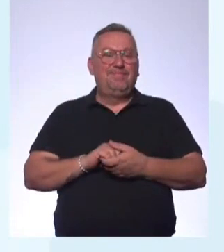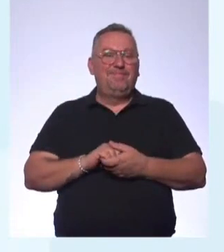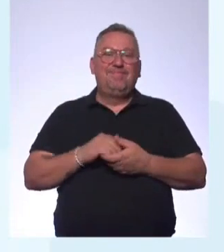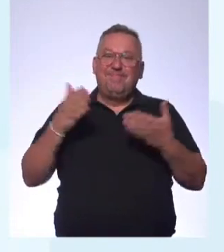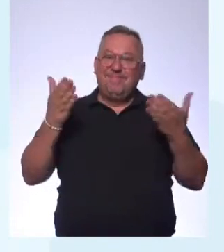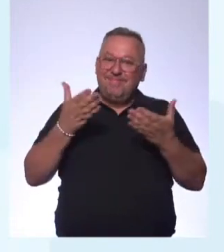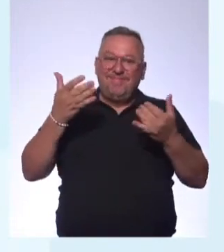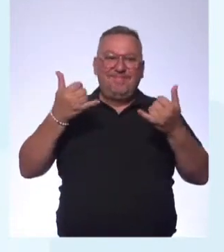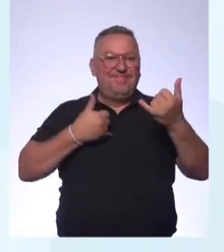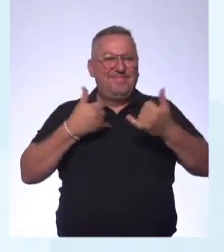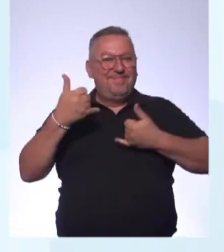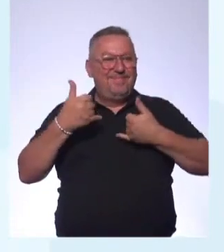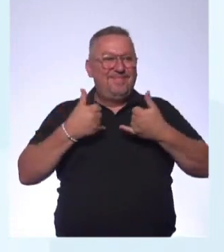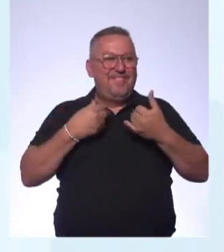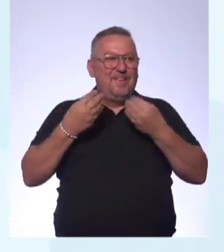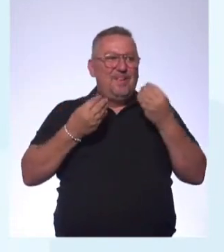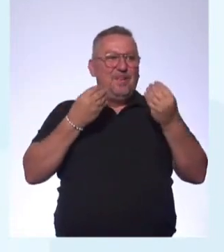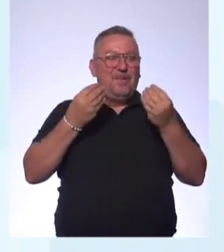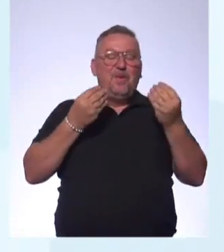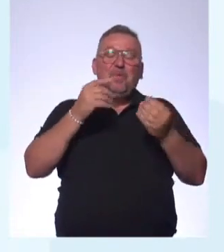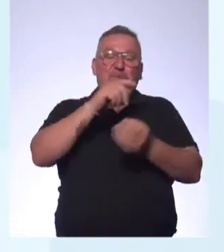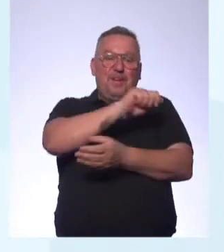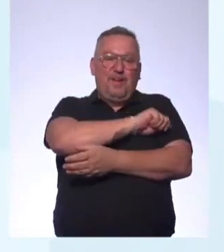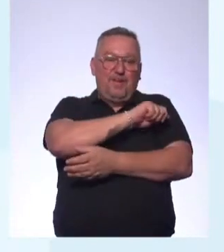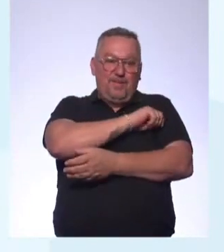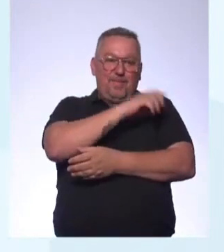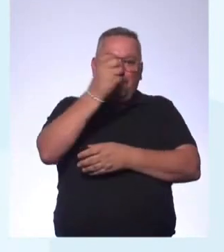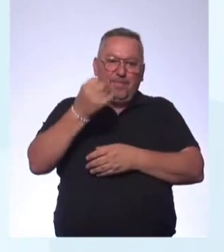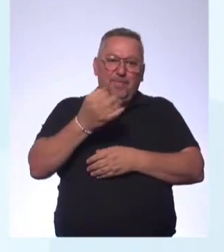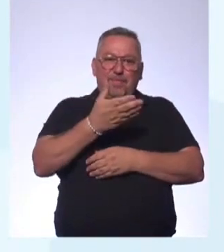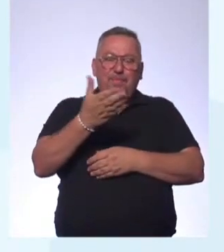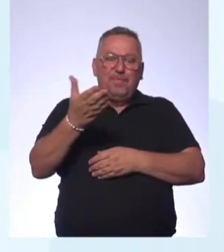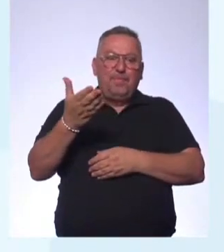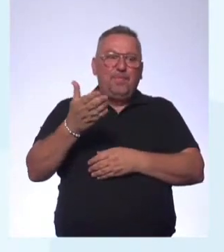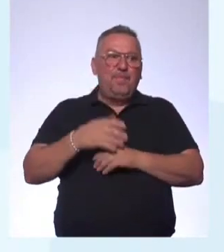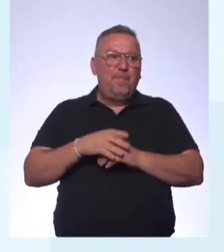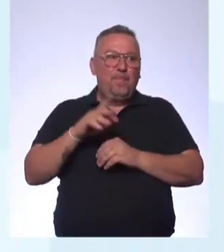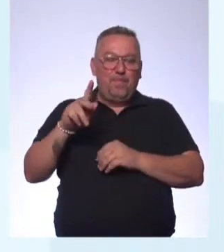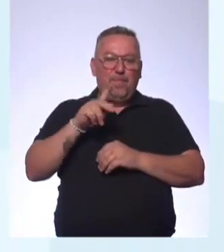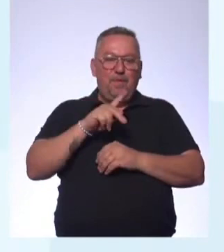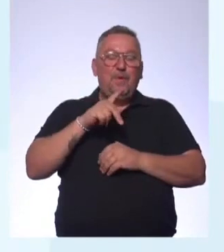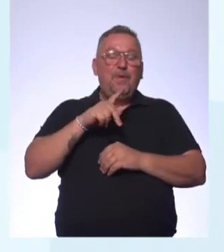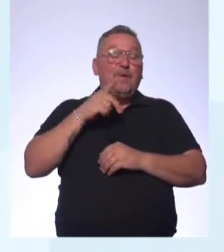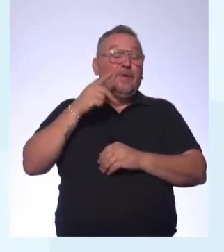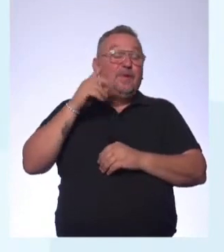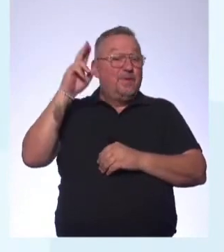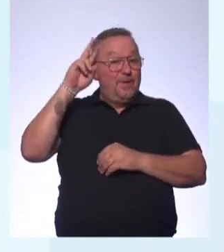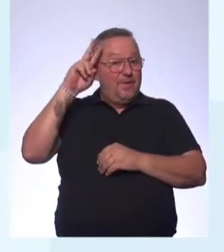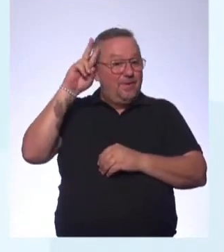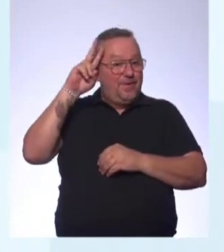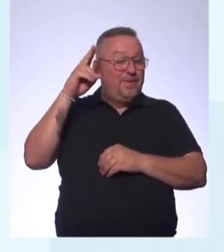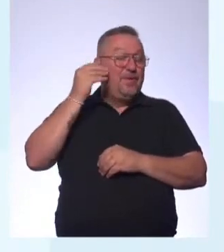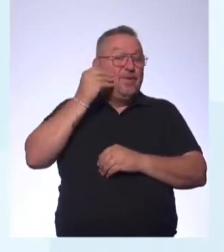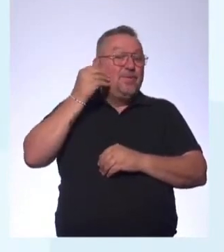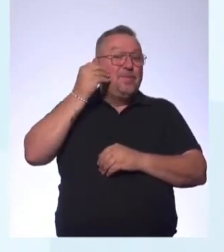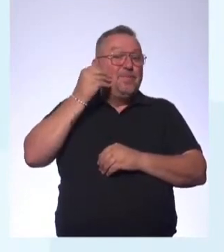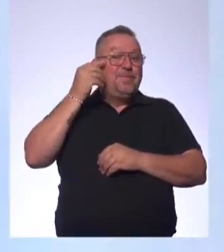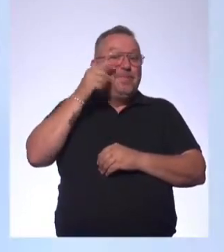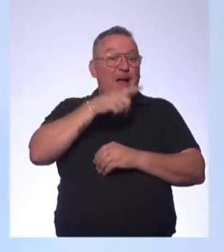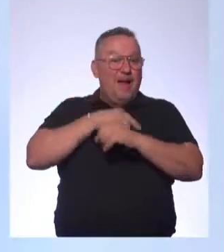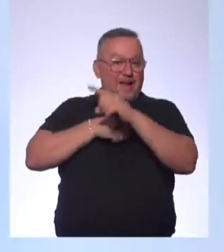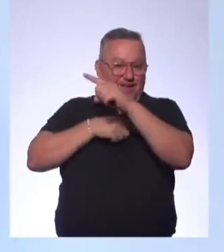me contem, contem aí, os alunos vão contar para vocês, mas contem também, professores, as suas experiências sobre